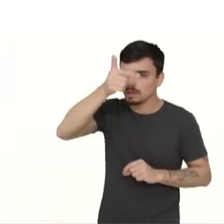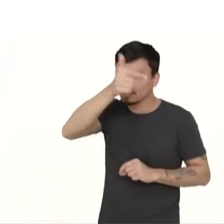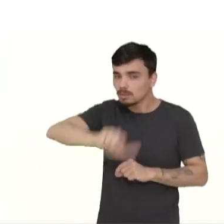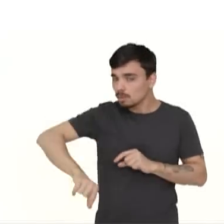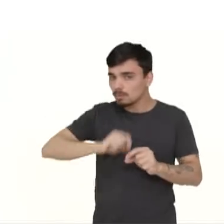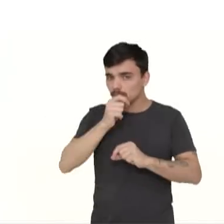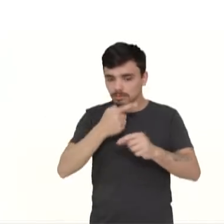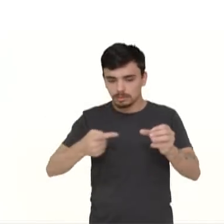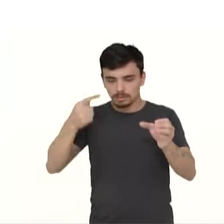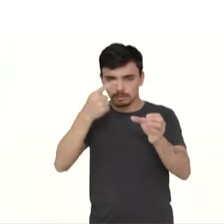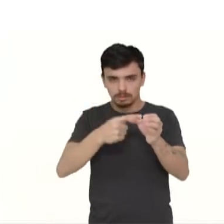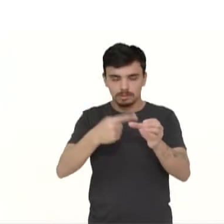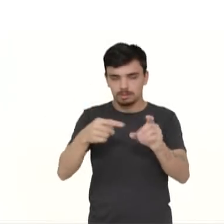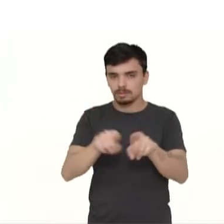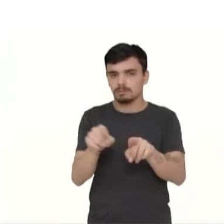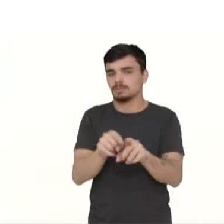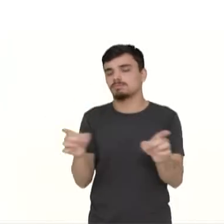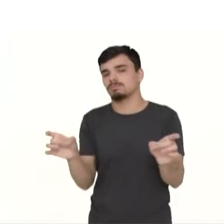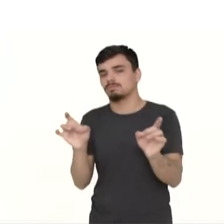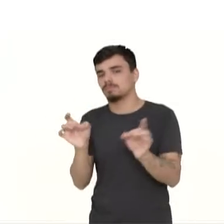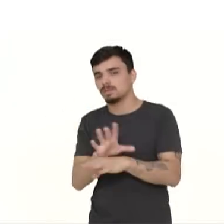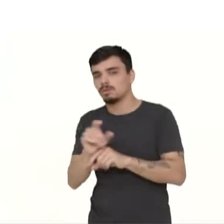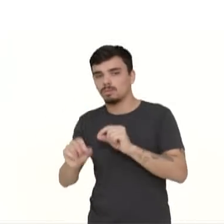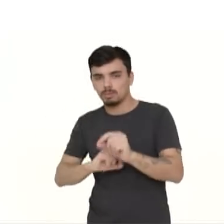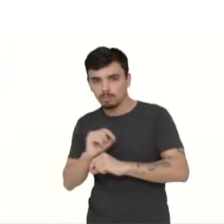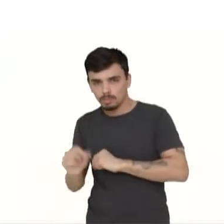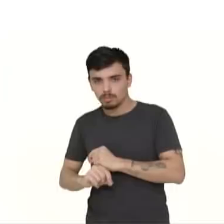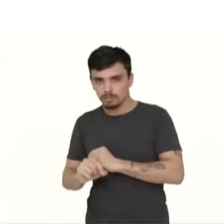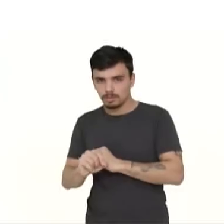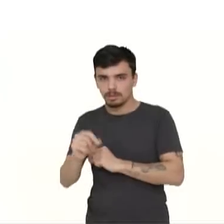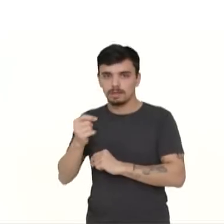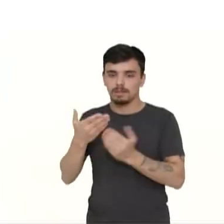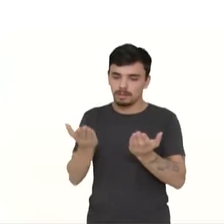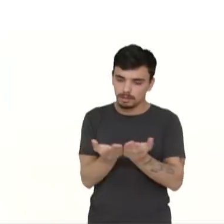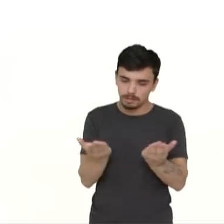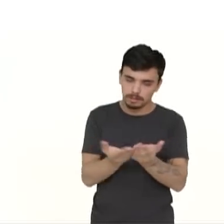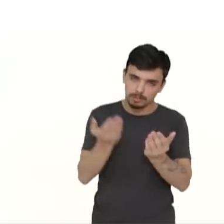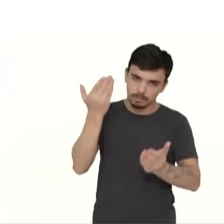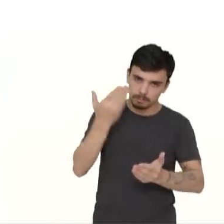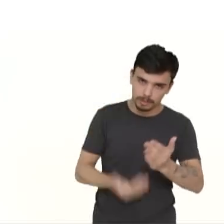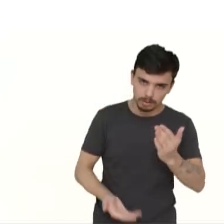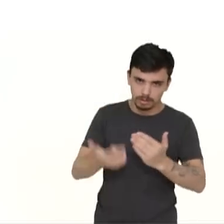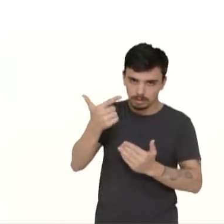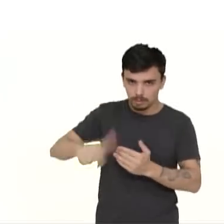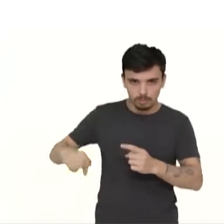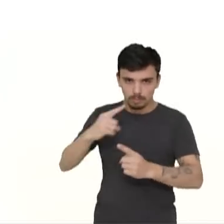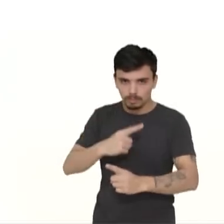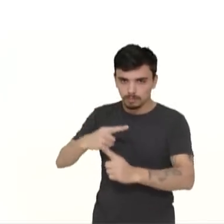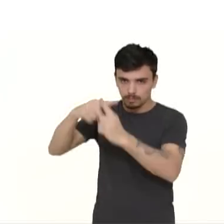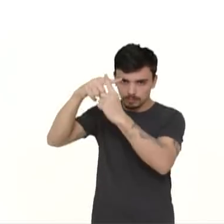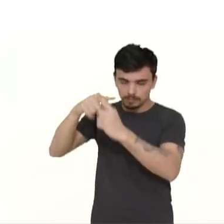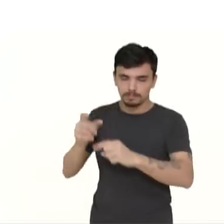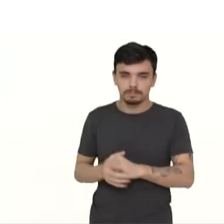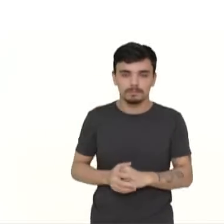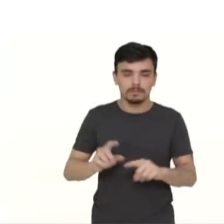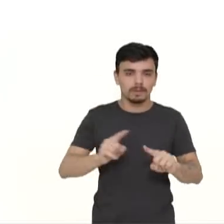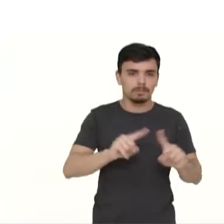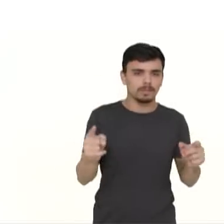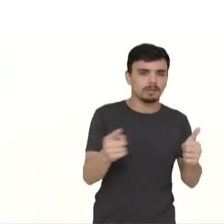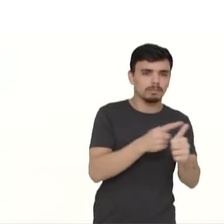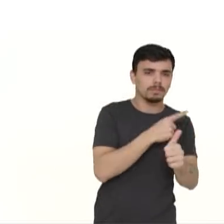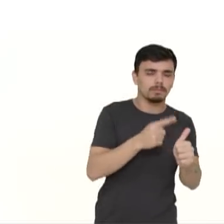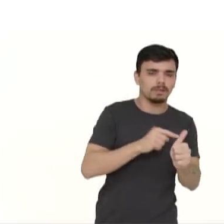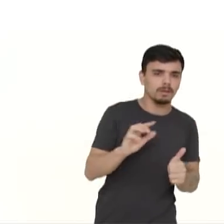cidade e acabam, então, os cristãos perdendo novamente essa cruzada. Após essa primeira